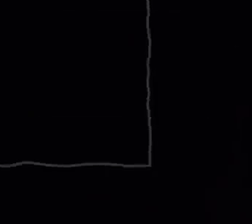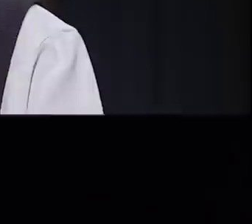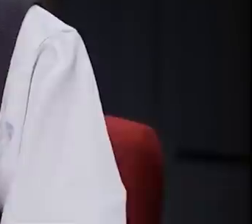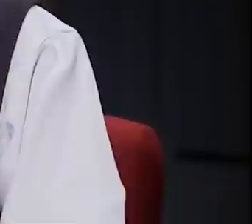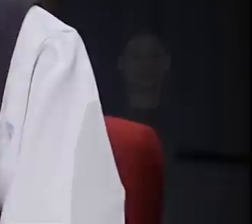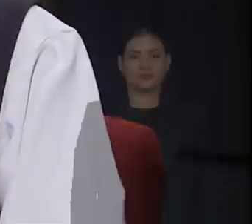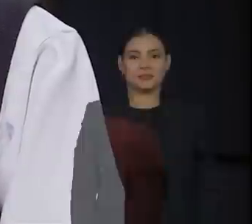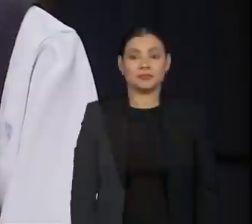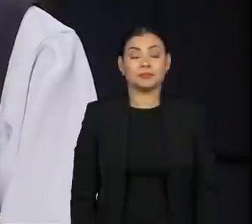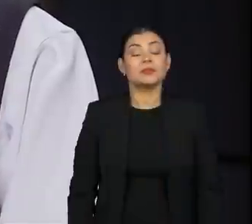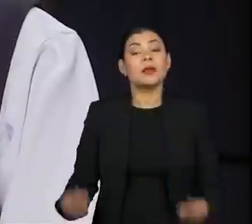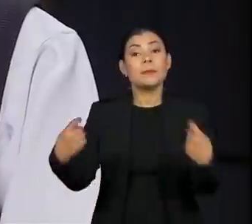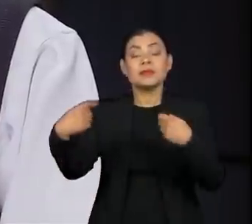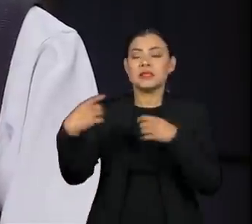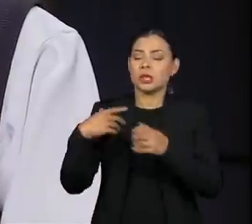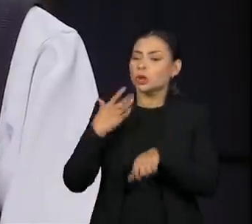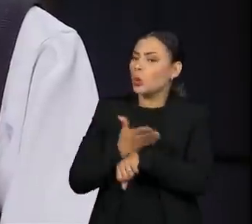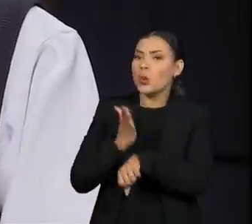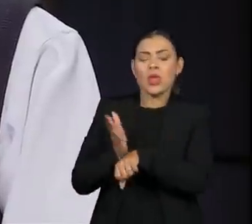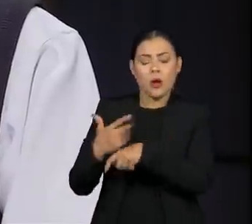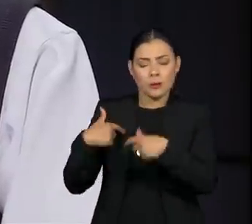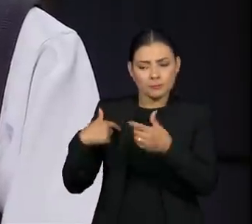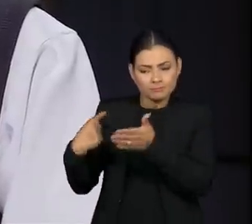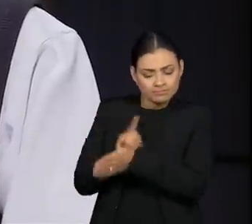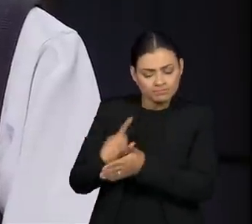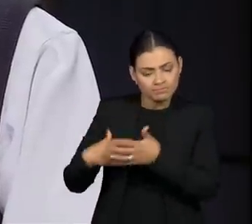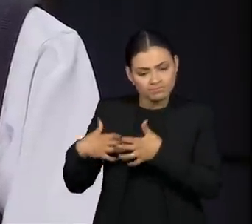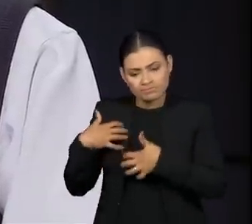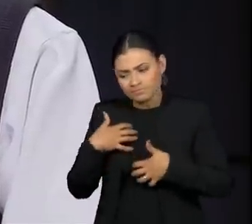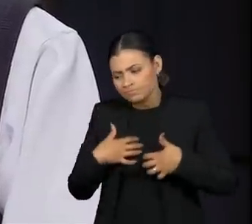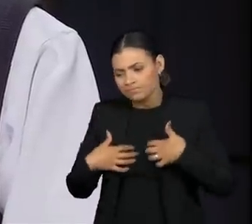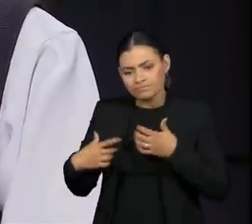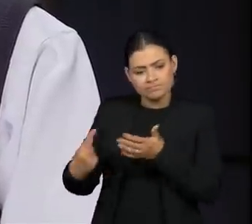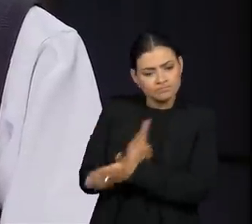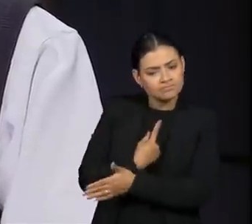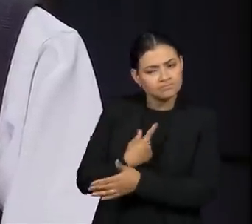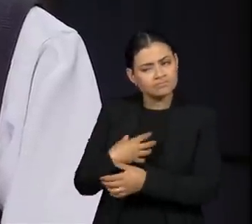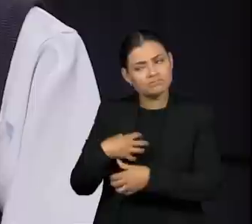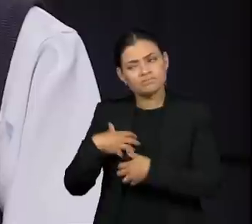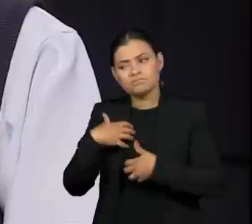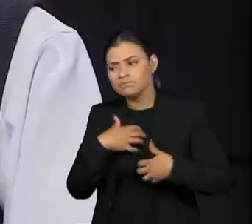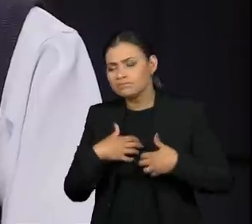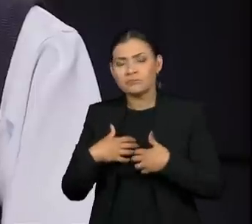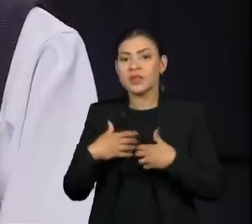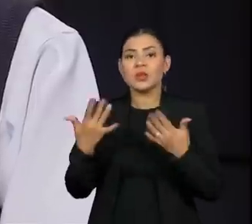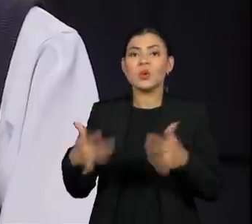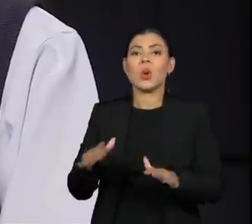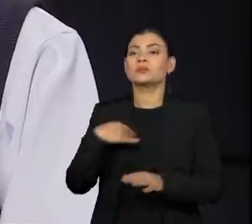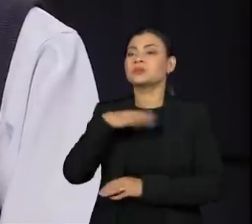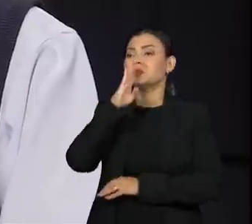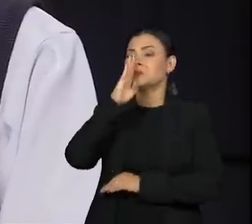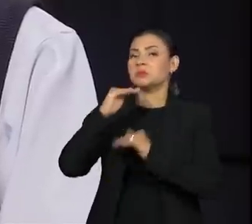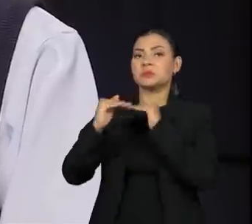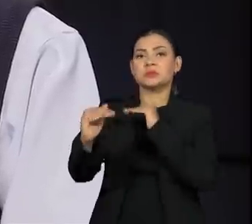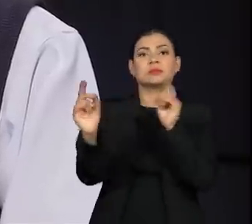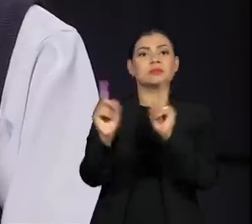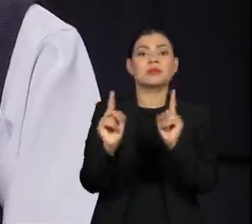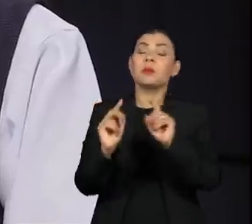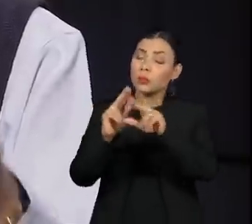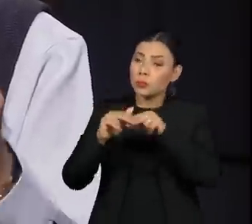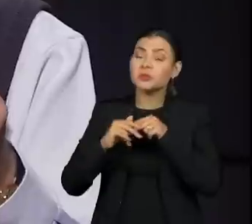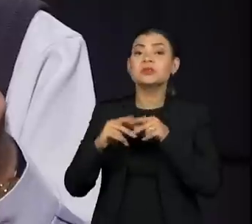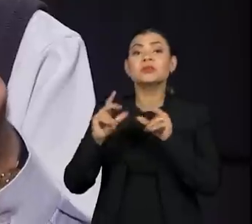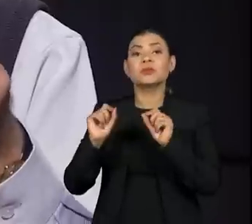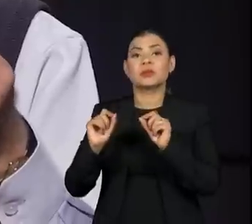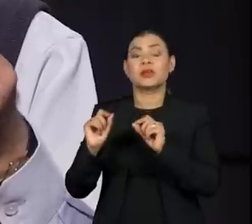você tem que se interrogar o tempo todo quer dizer eu não gosto de coisas fechadas aí eu gosto de coisas que sejam questionáveis né para lembrar de uma definição aí de